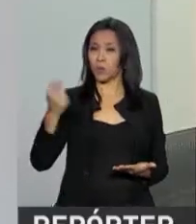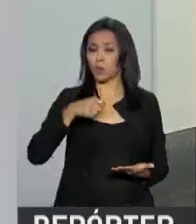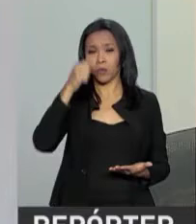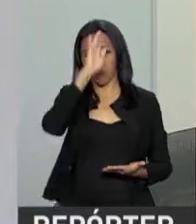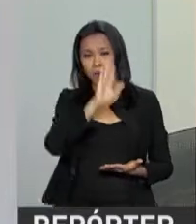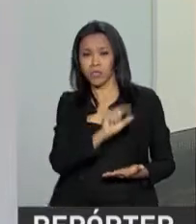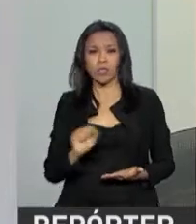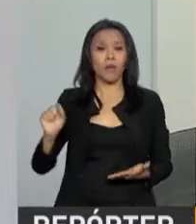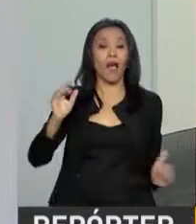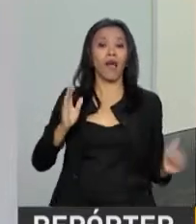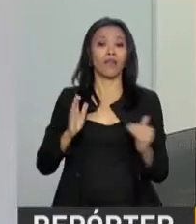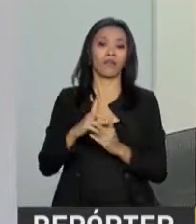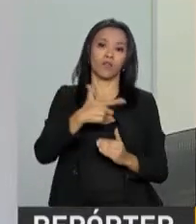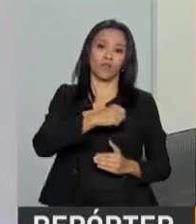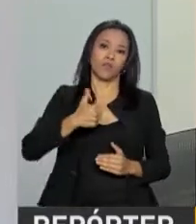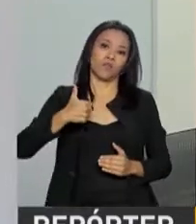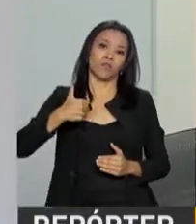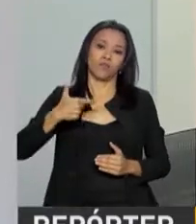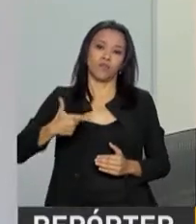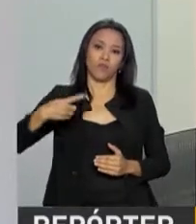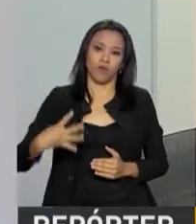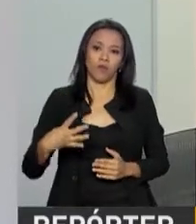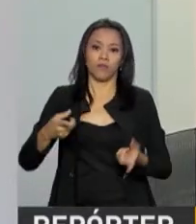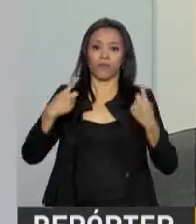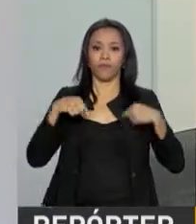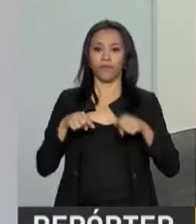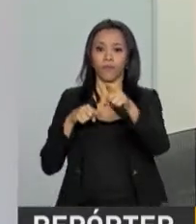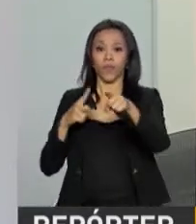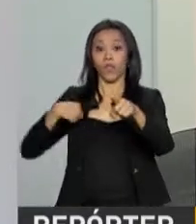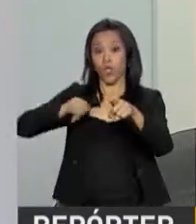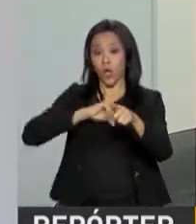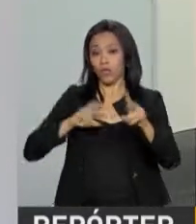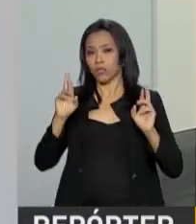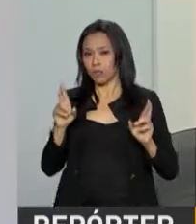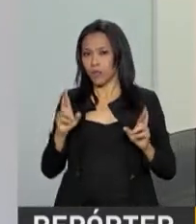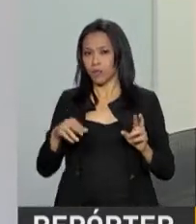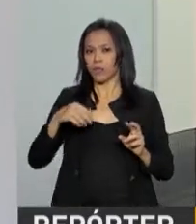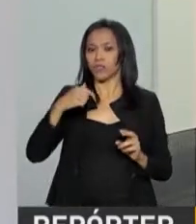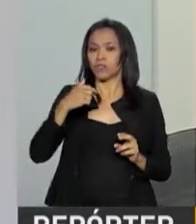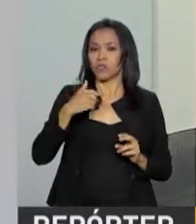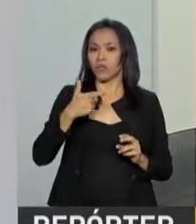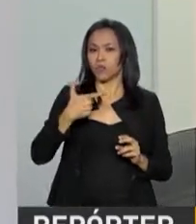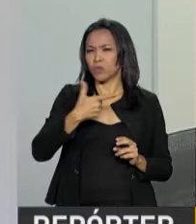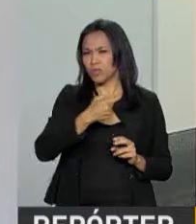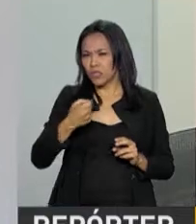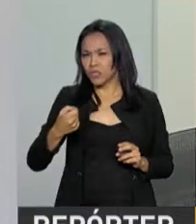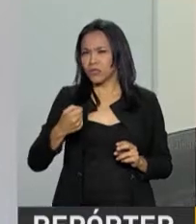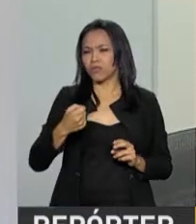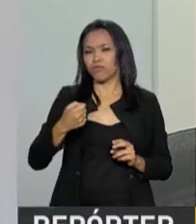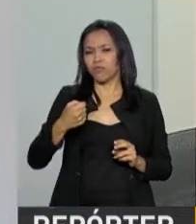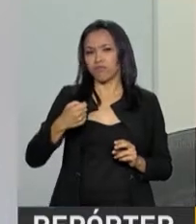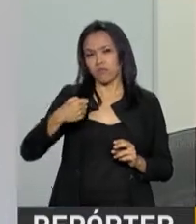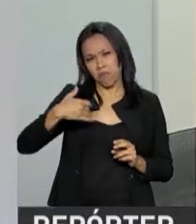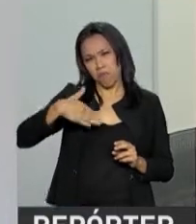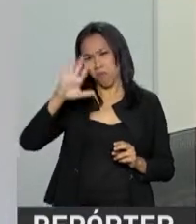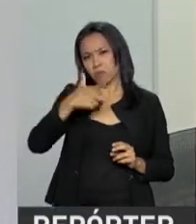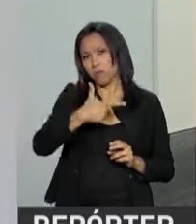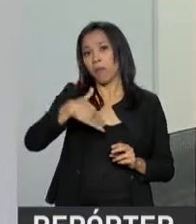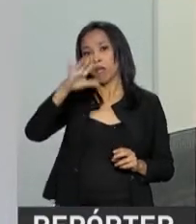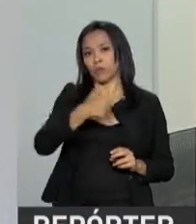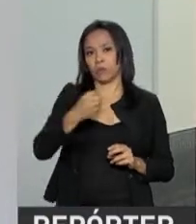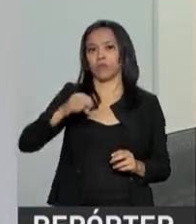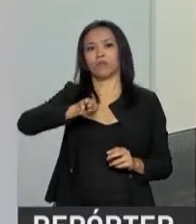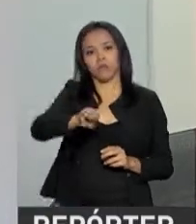estamos com uma previsão de 200 ea de 200 205 milhões para a fase de indução nessa